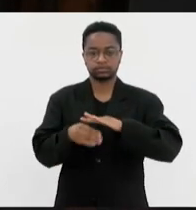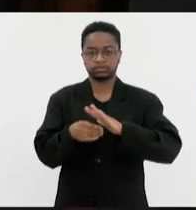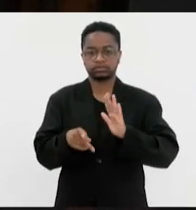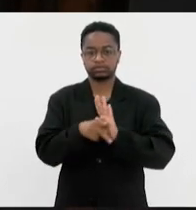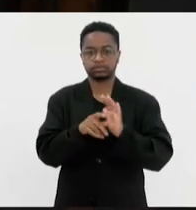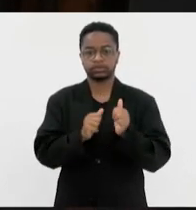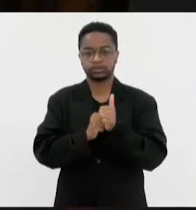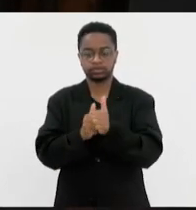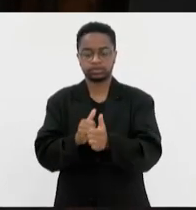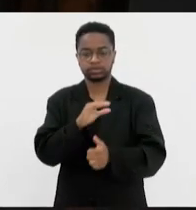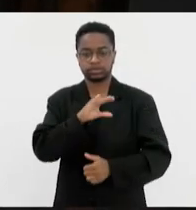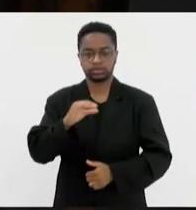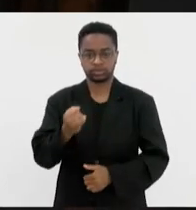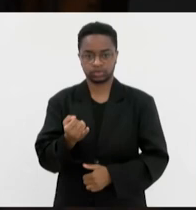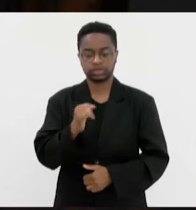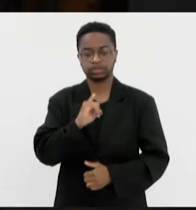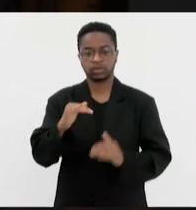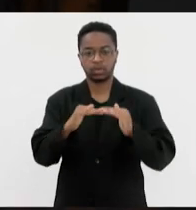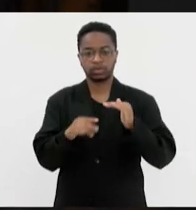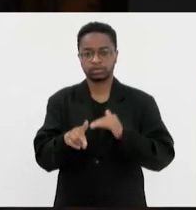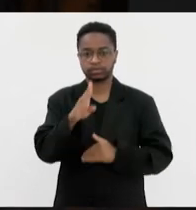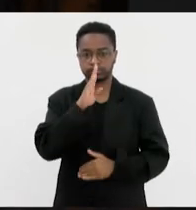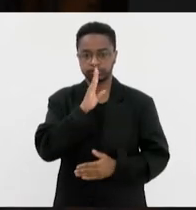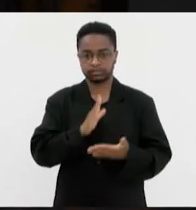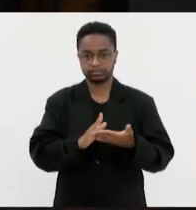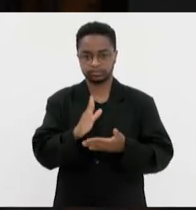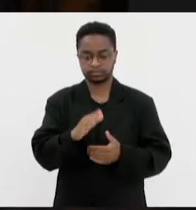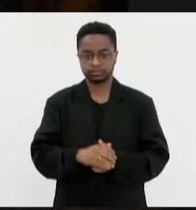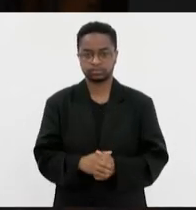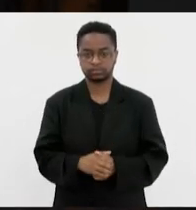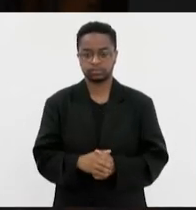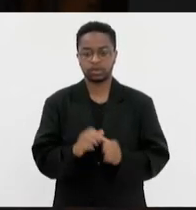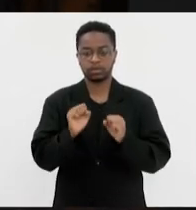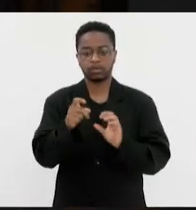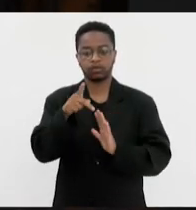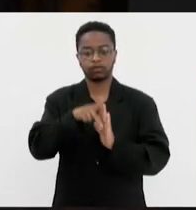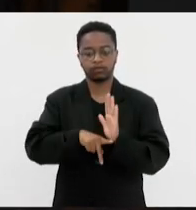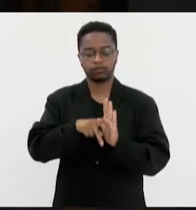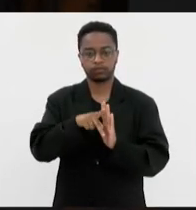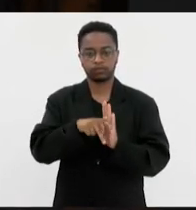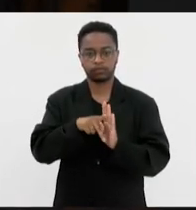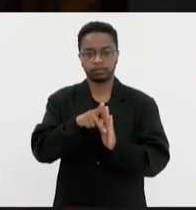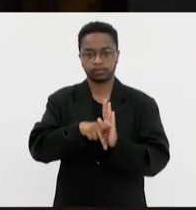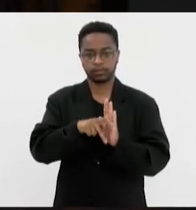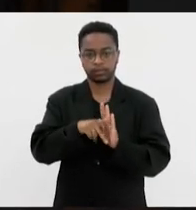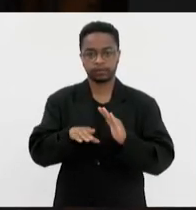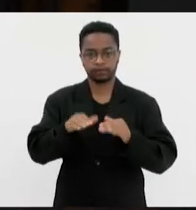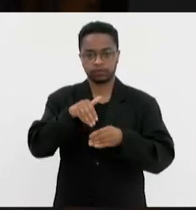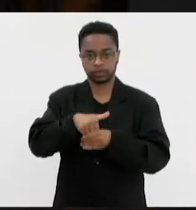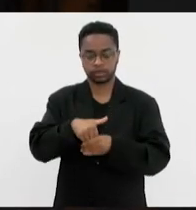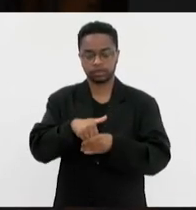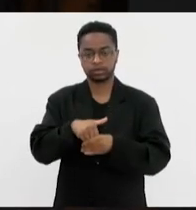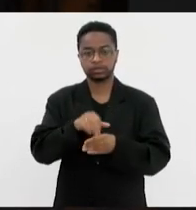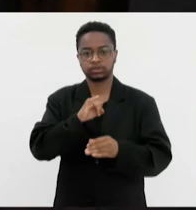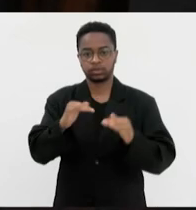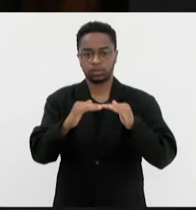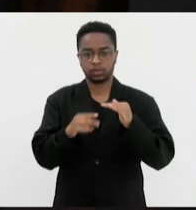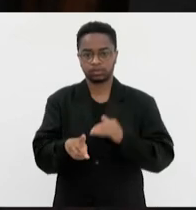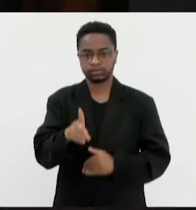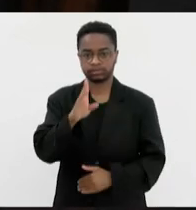CCJ, senhores, que aprovam, permaneçam como estão, aprovado. Em votação, projeto assim emendado, senhores, que aprovam, permaneçam como